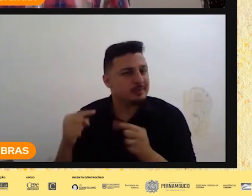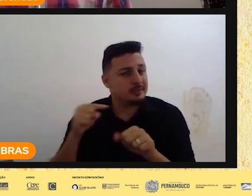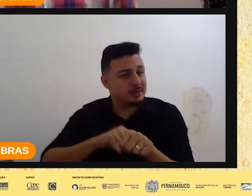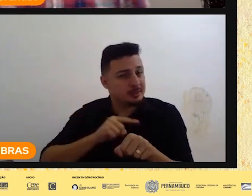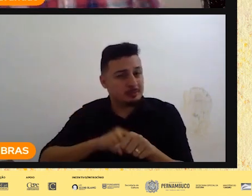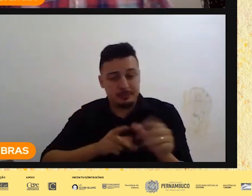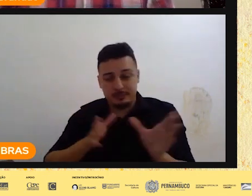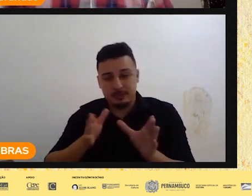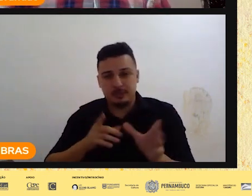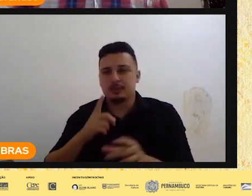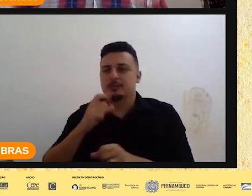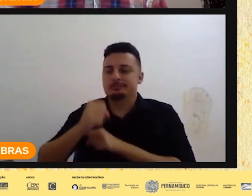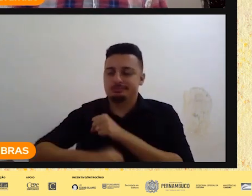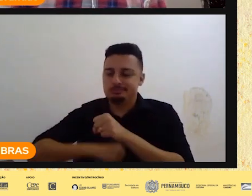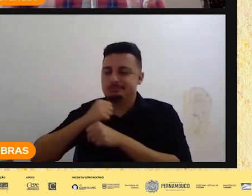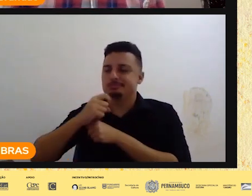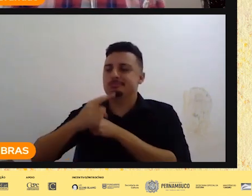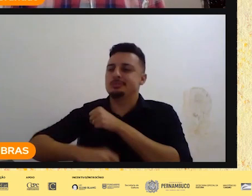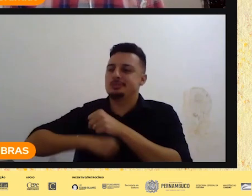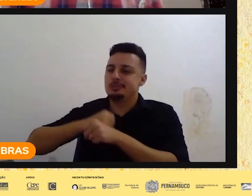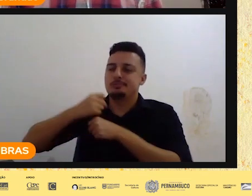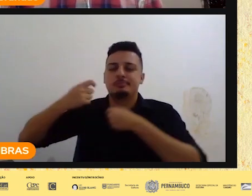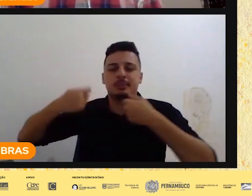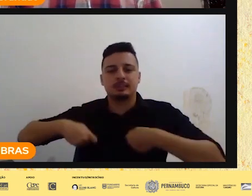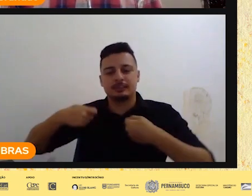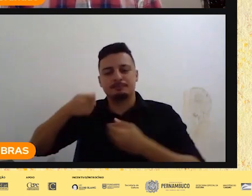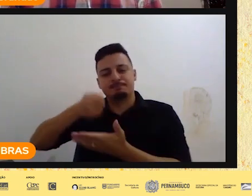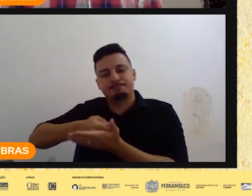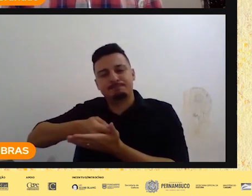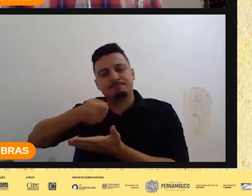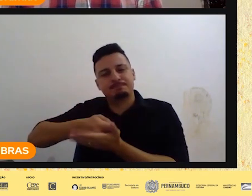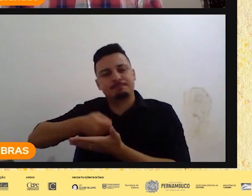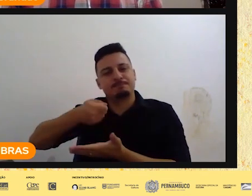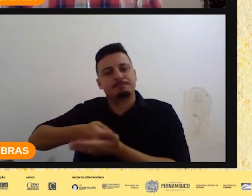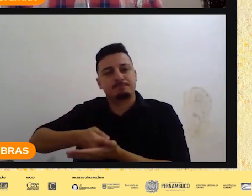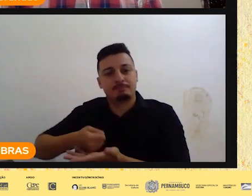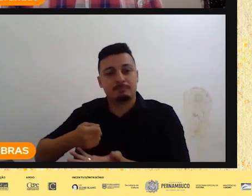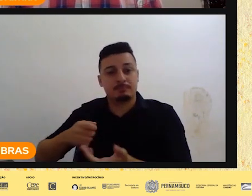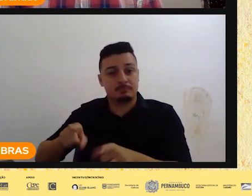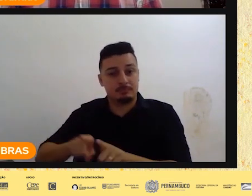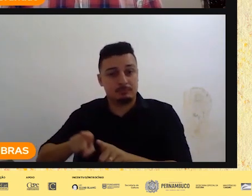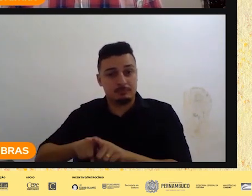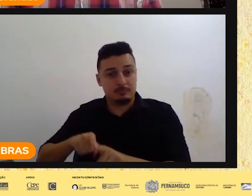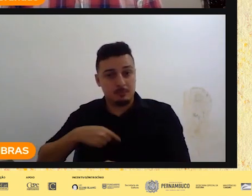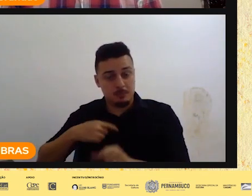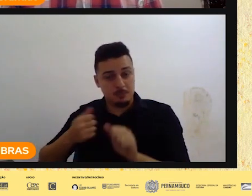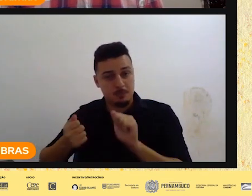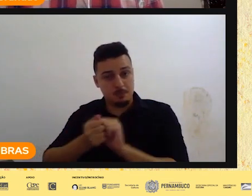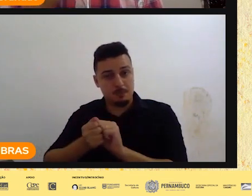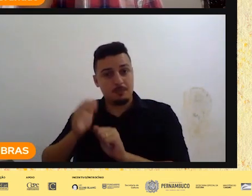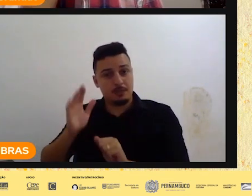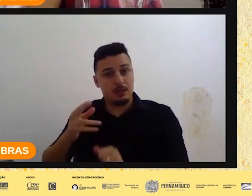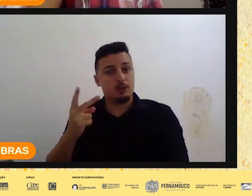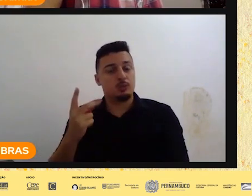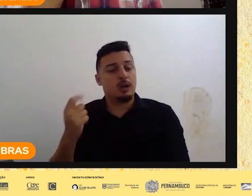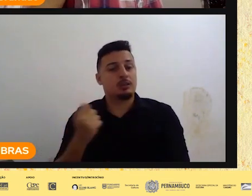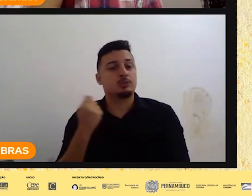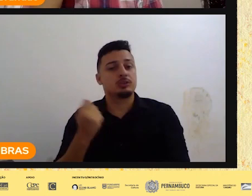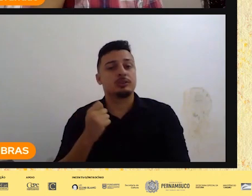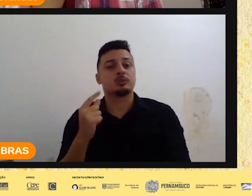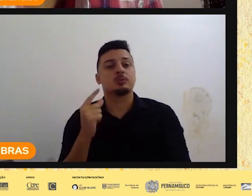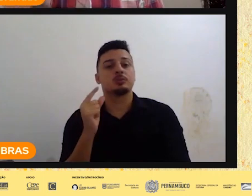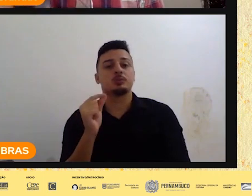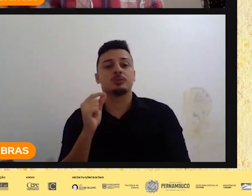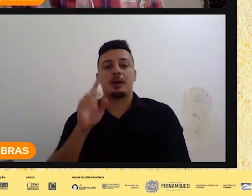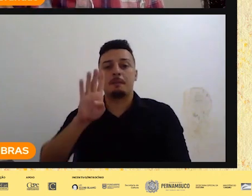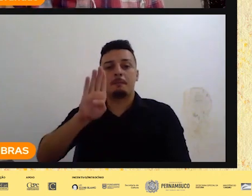ano defendendo, e eu tive já a oportunidade de trabalhar e atuar junto a 2 associações. Eu trabalhei na Brave,